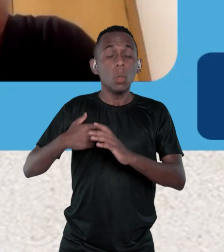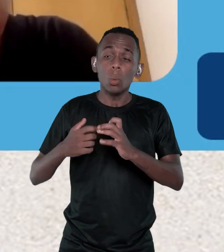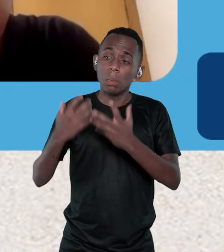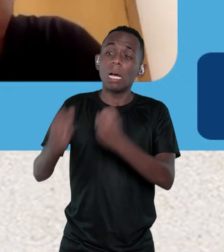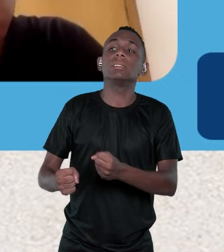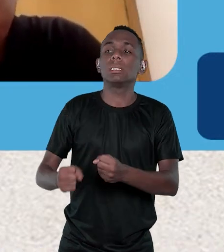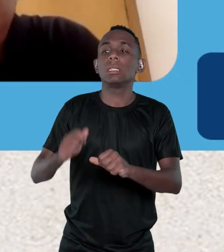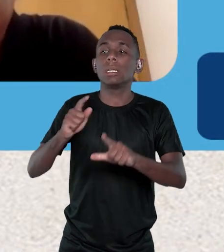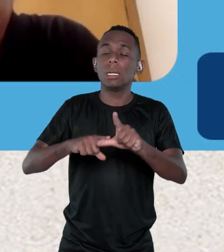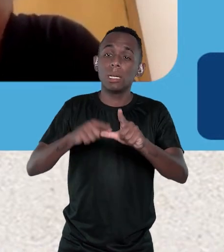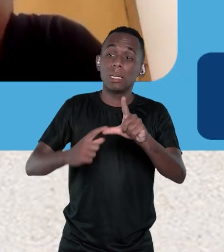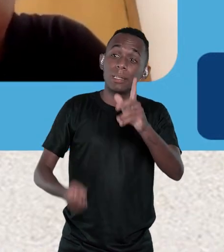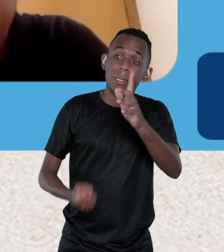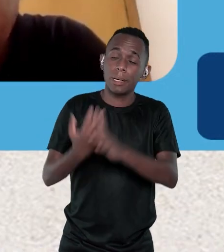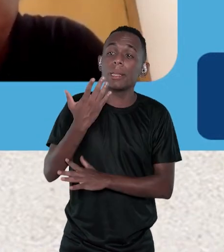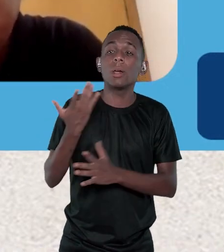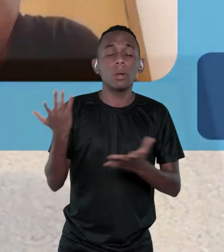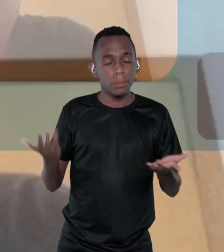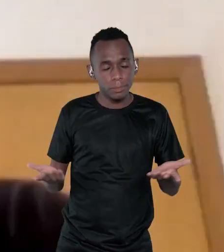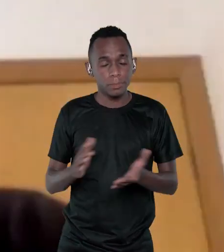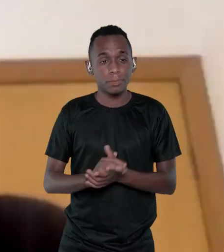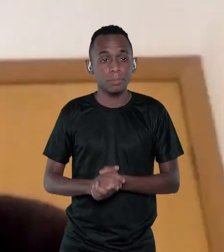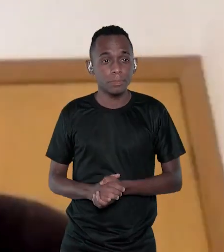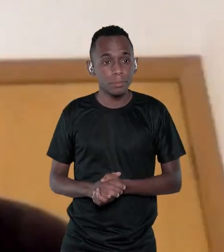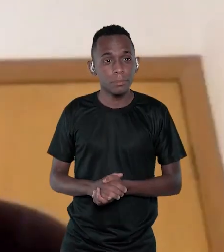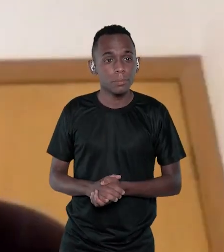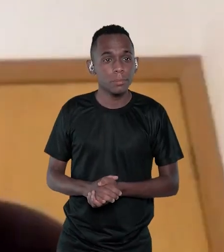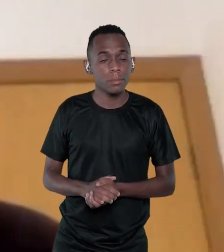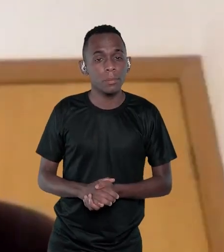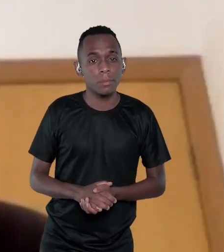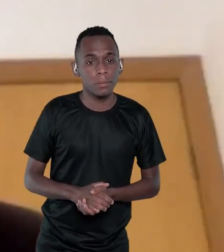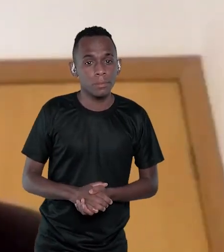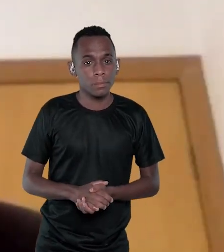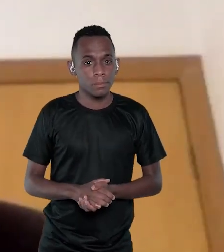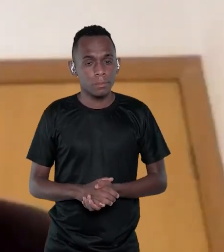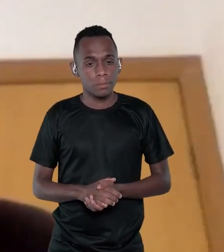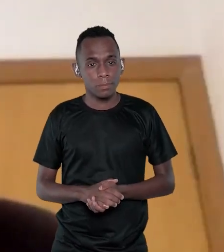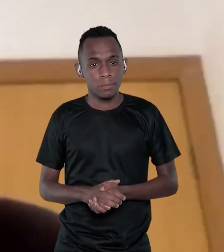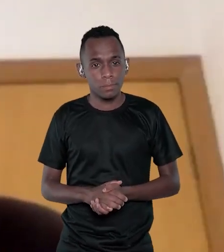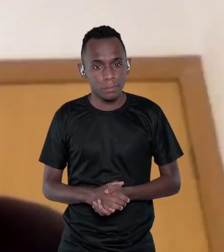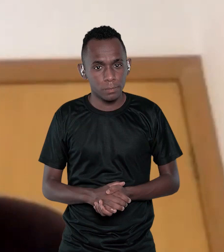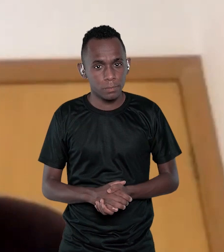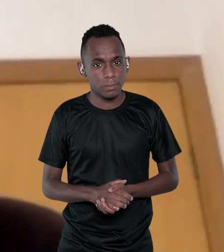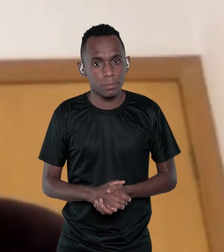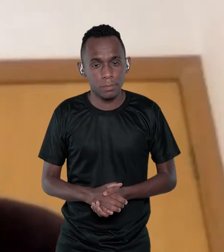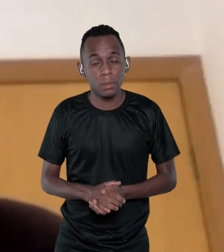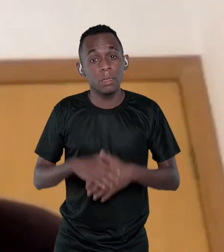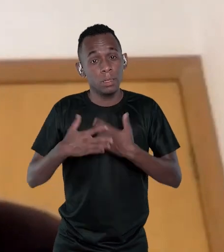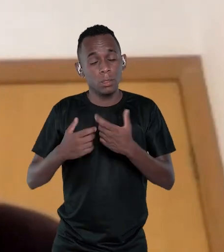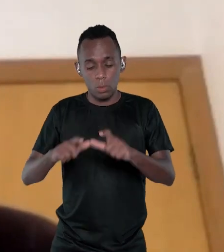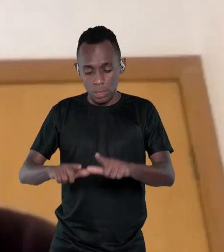Ele insistiu e eu acabei topando. E ele me deu